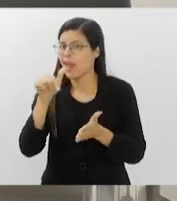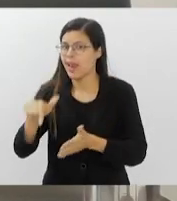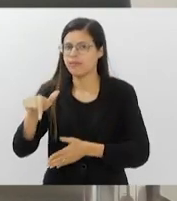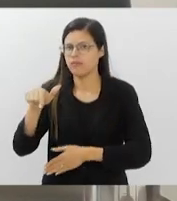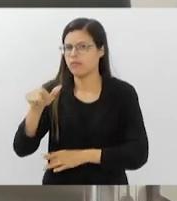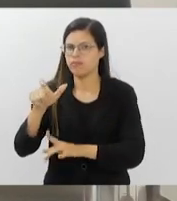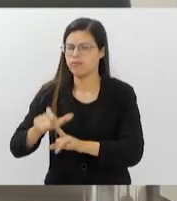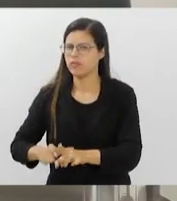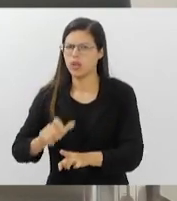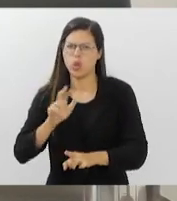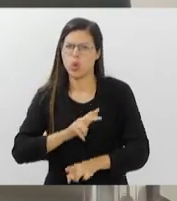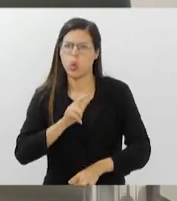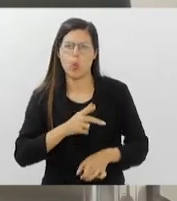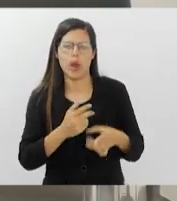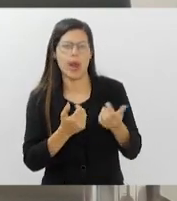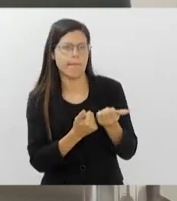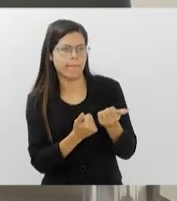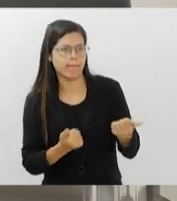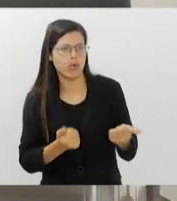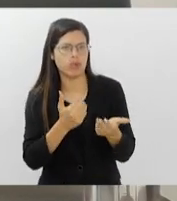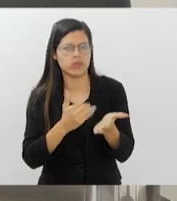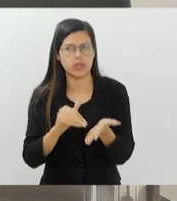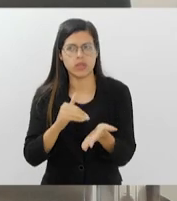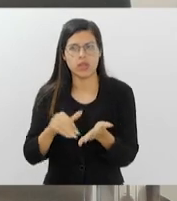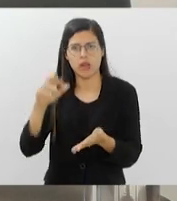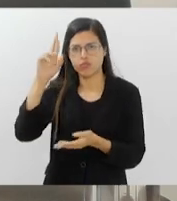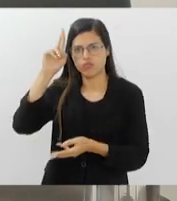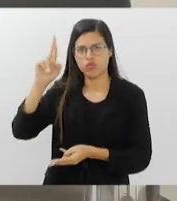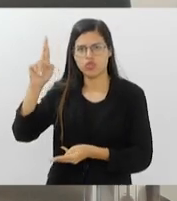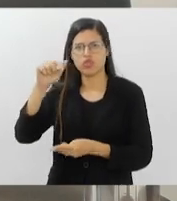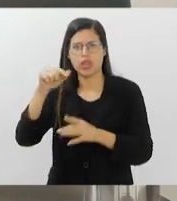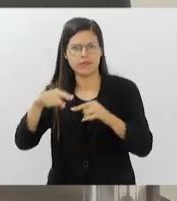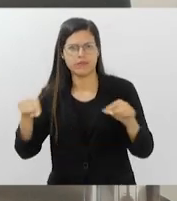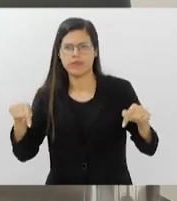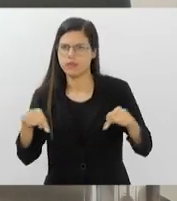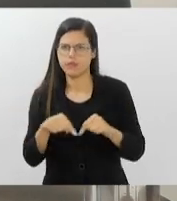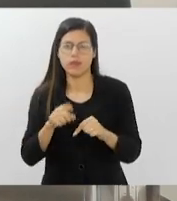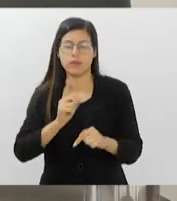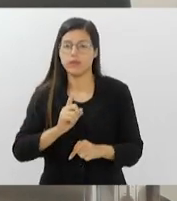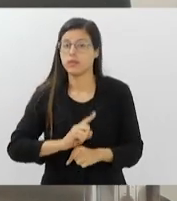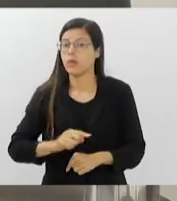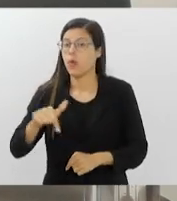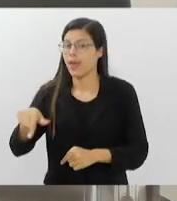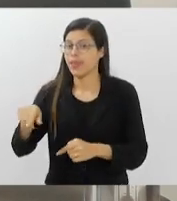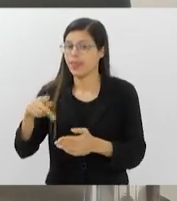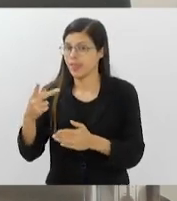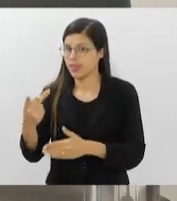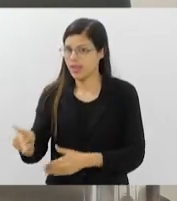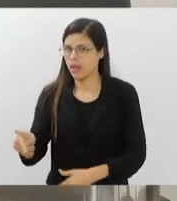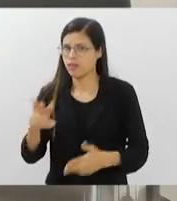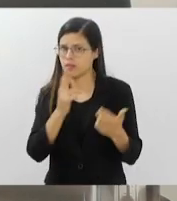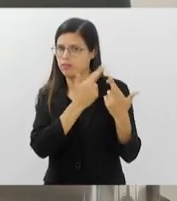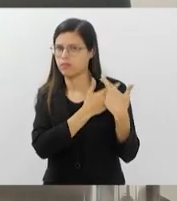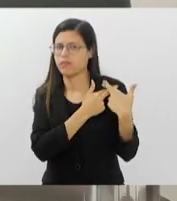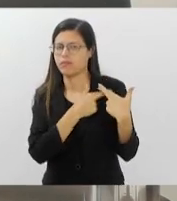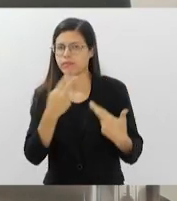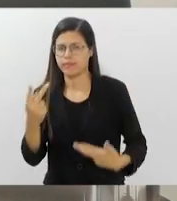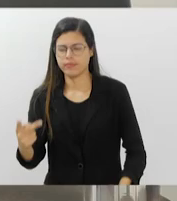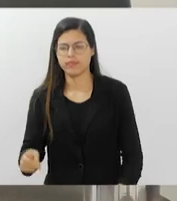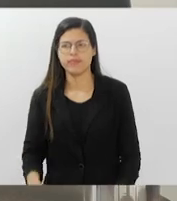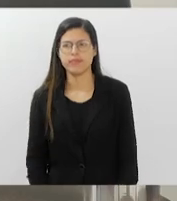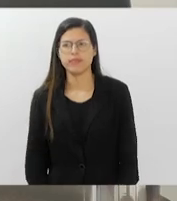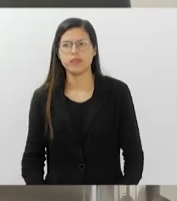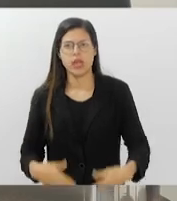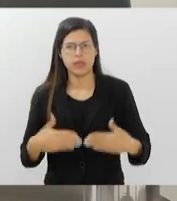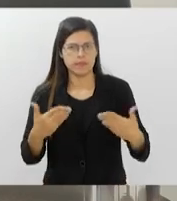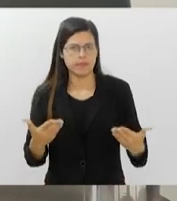subsecretário não é de chefe de gabinete nem de associaria é dela então feitas essas considerações Deputado lus Paulo